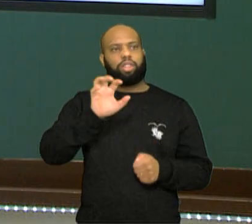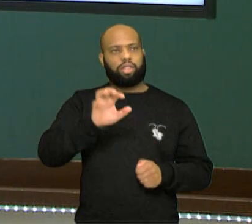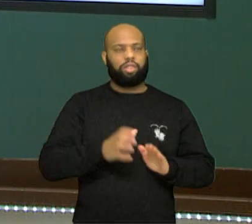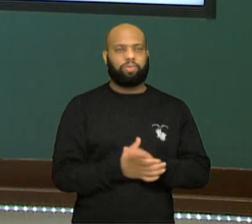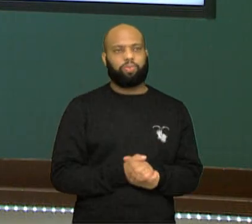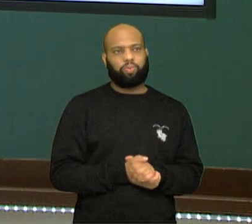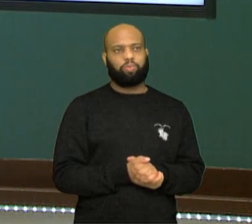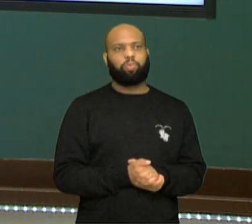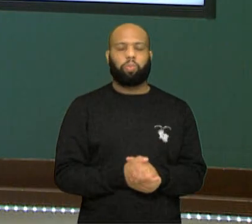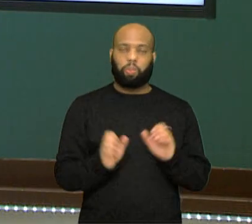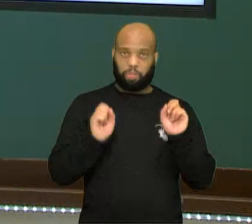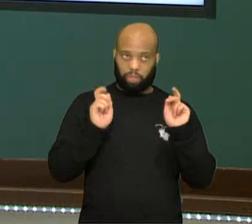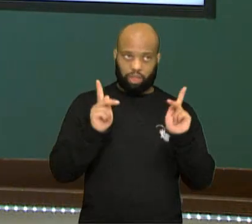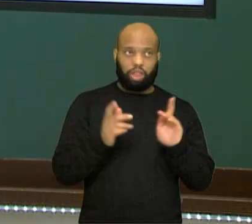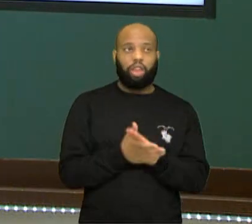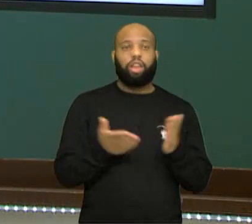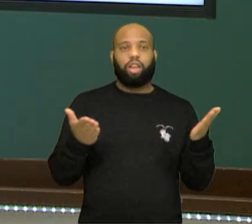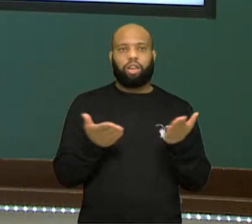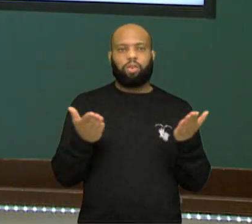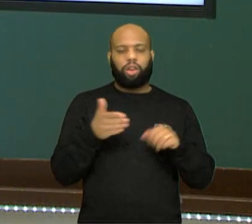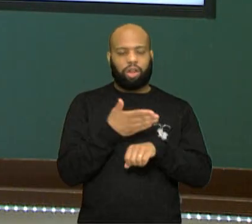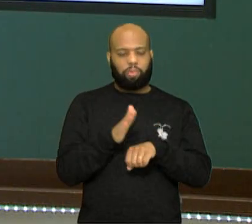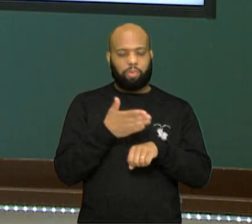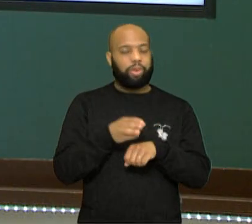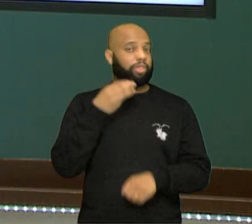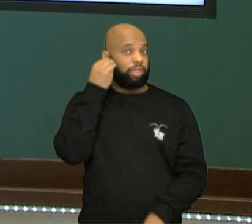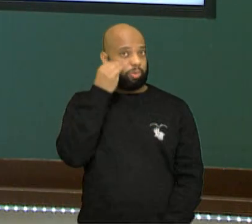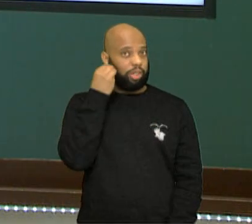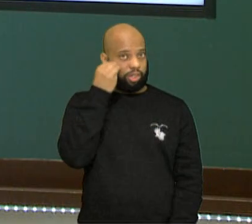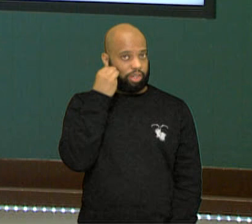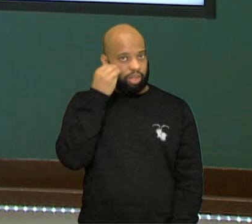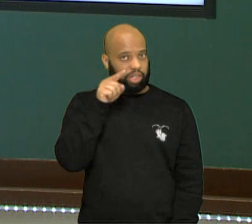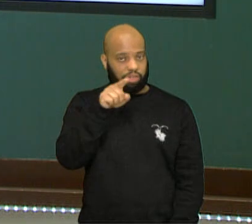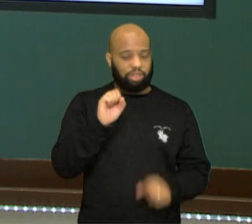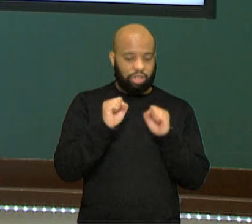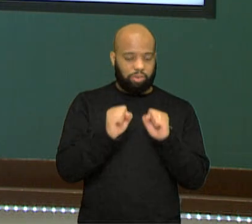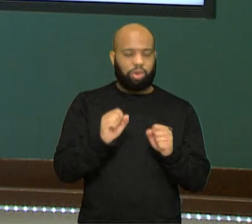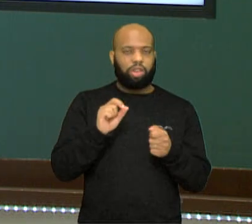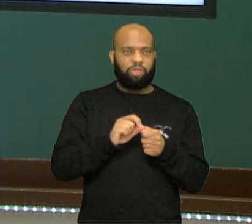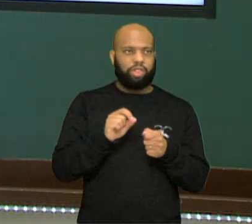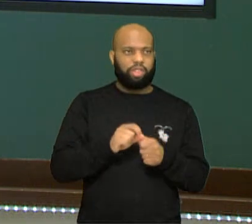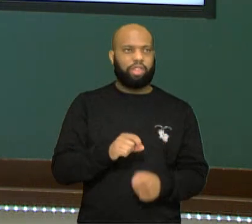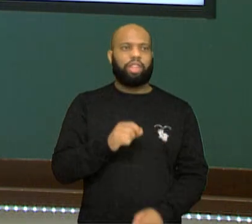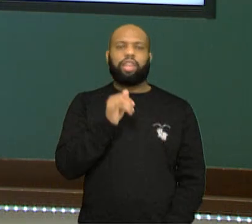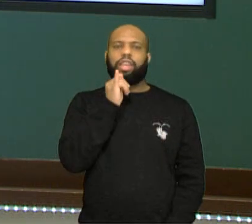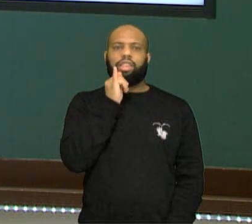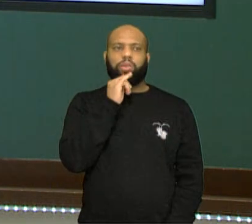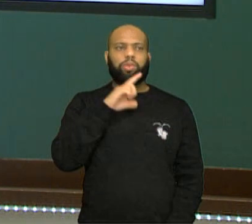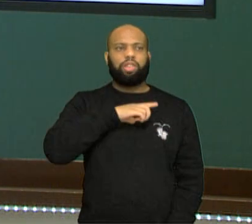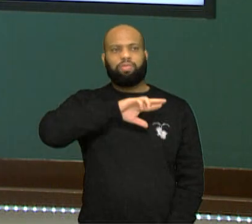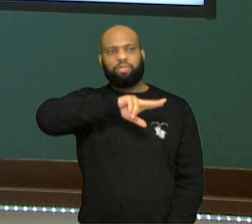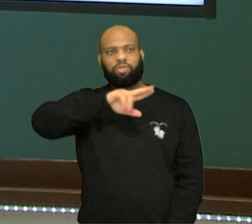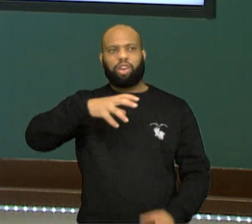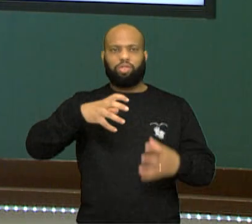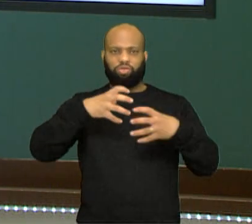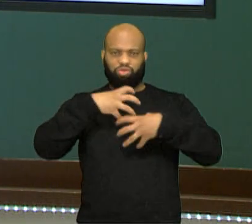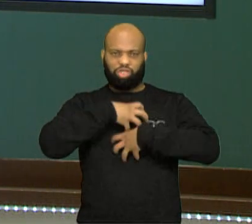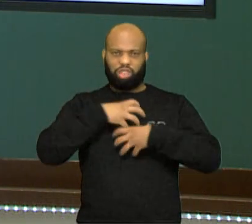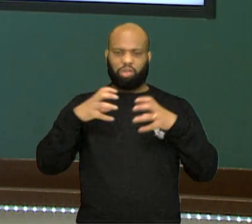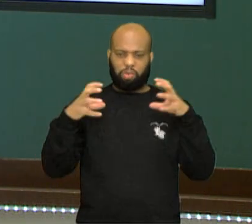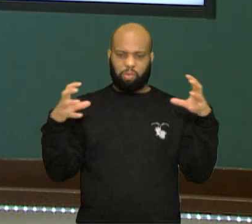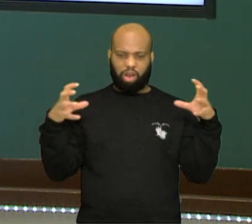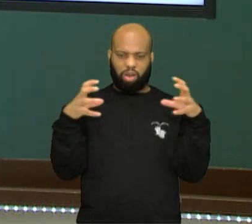notação científica. Tudo bem? Um experimento bem simples que vocês podem fazer. Vocês têm, por exemplo, vários formatos ali. Como é que a gente vai